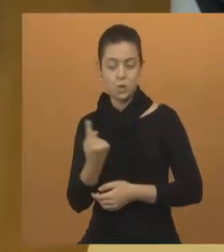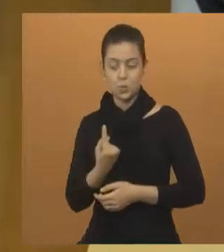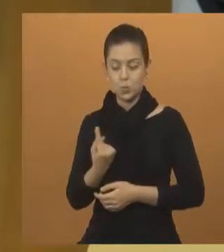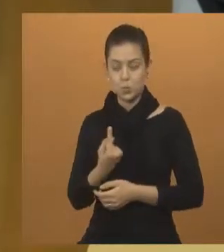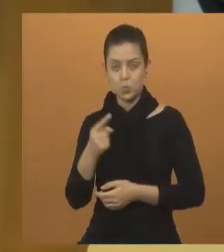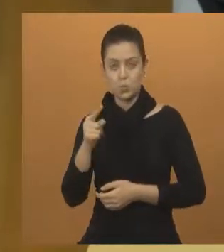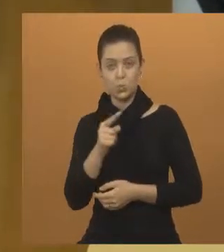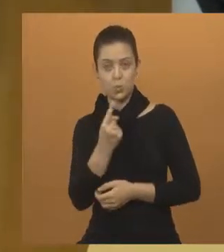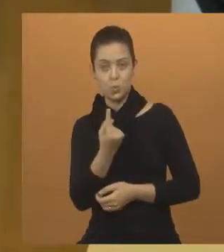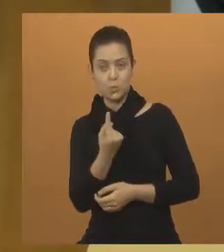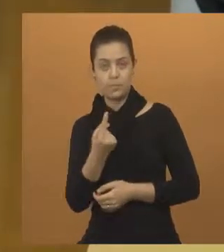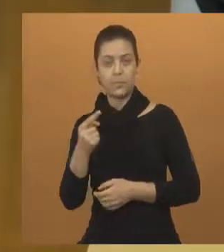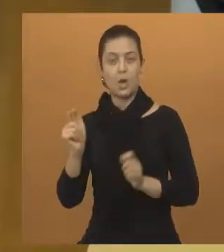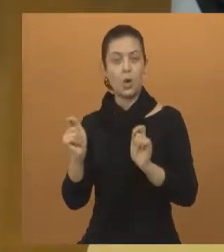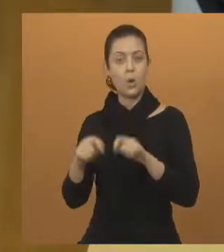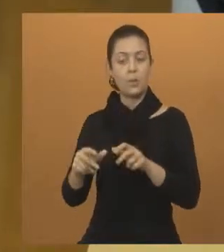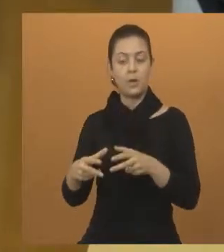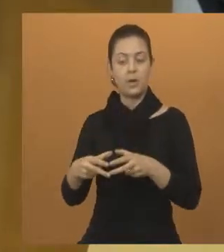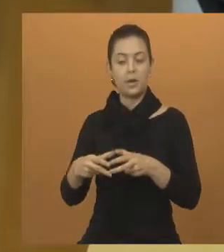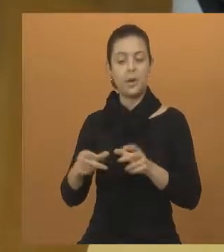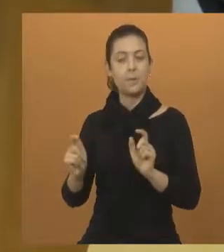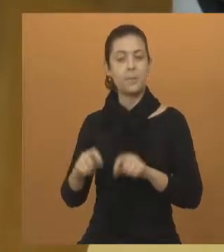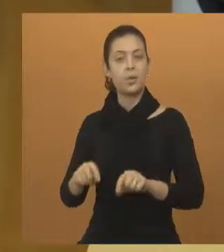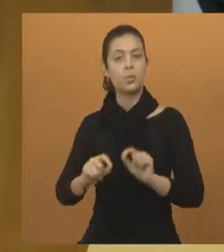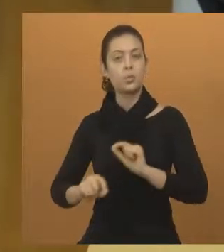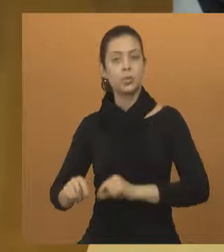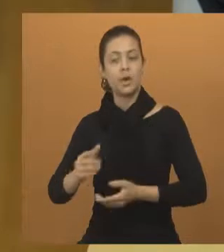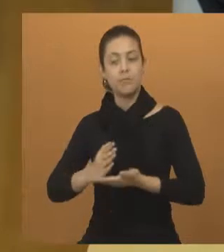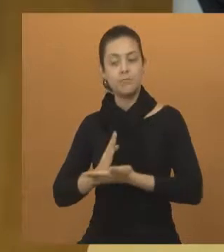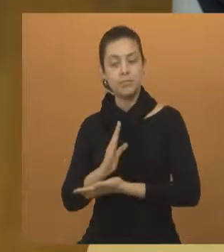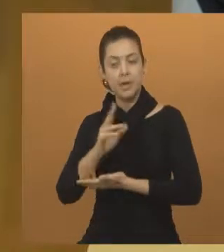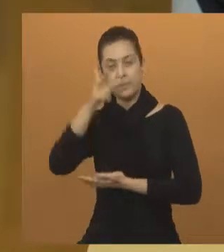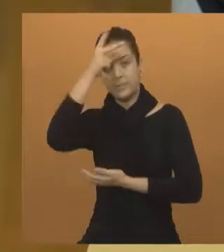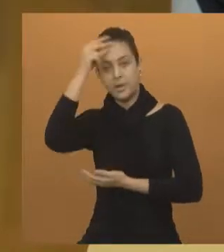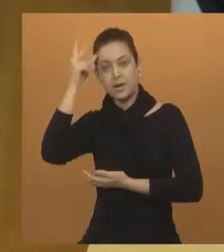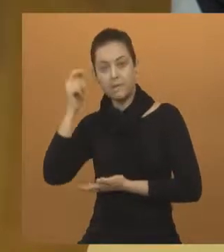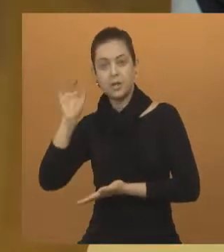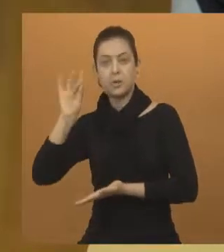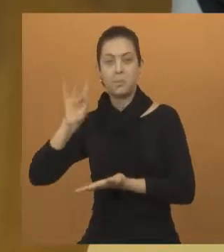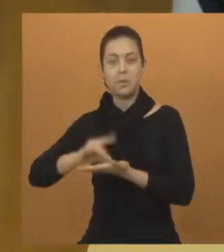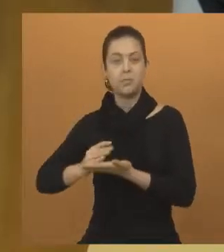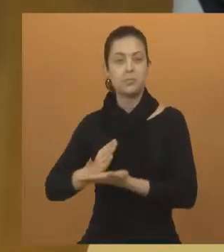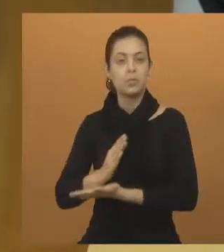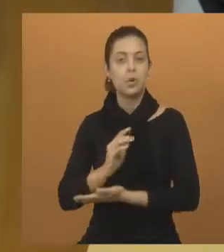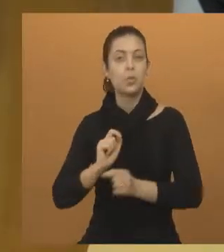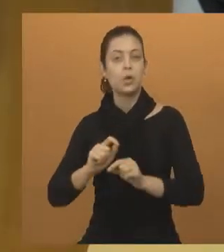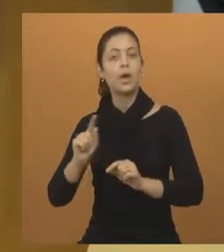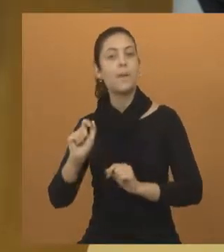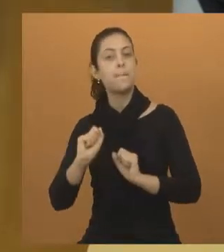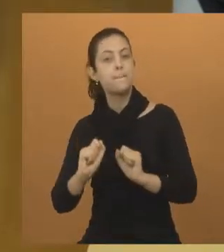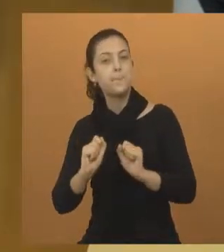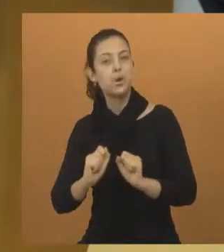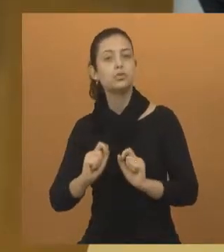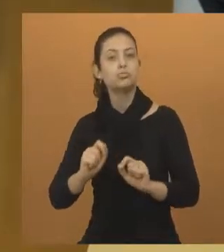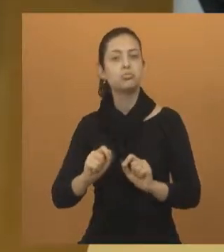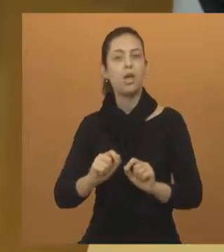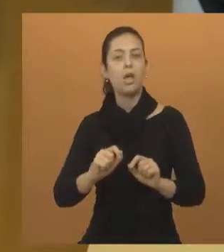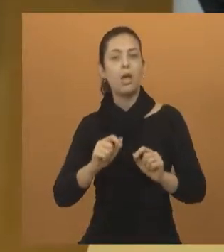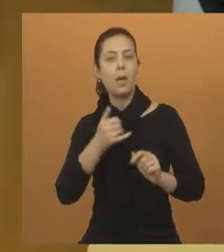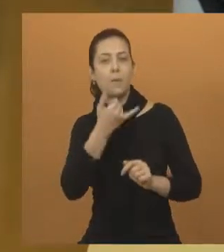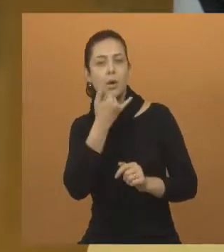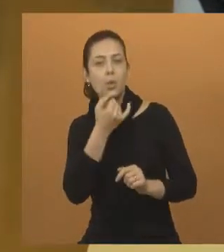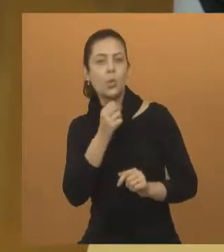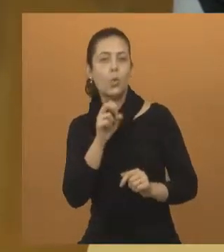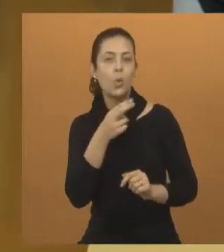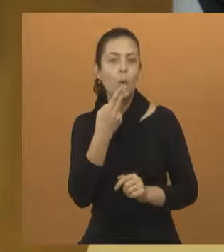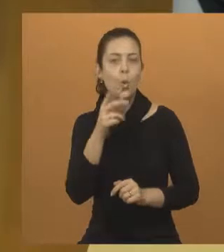como competência da Câmara Municipal, com a sanção do prefeito, a autorização de isenções, anistias fiscais